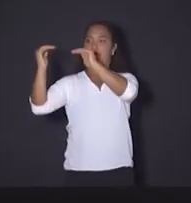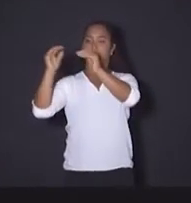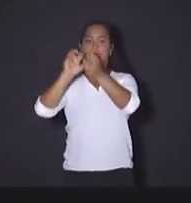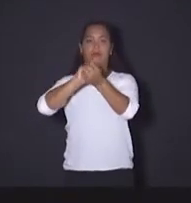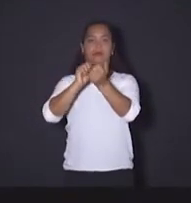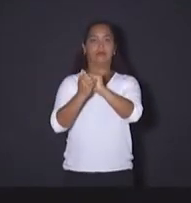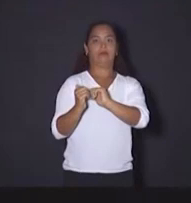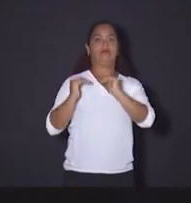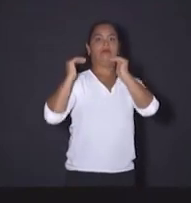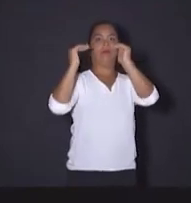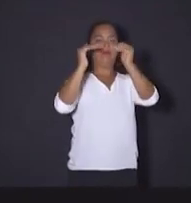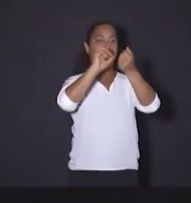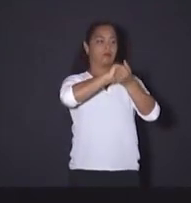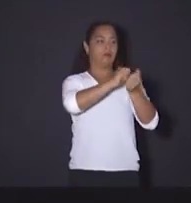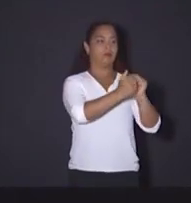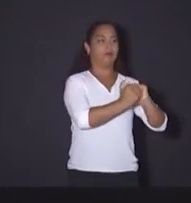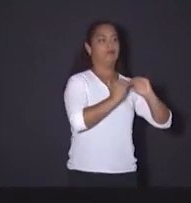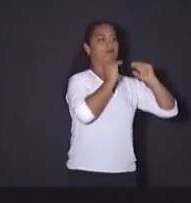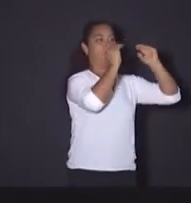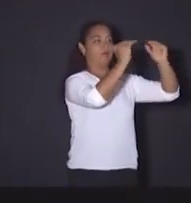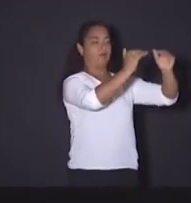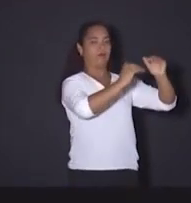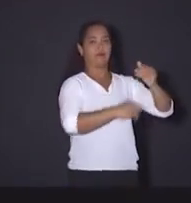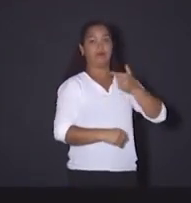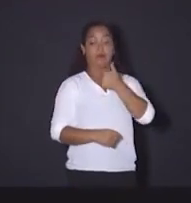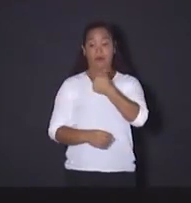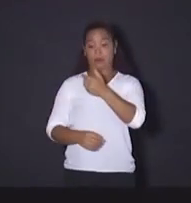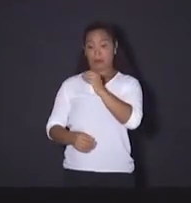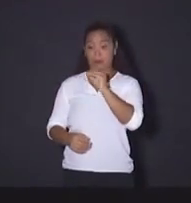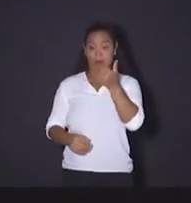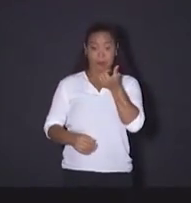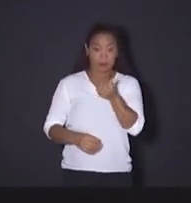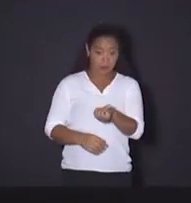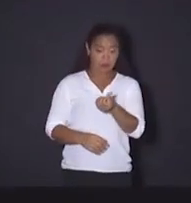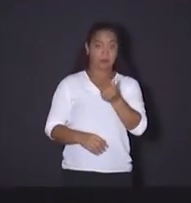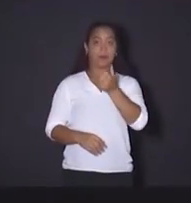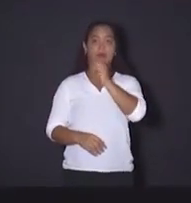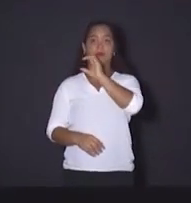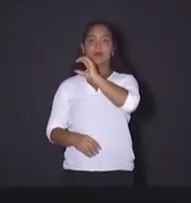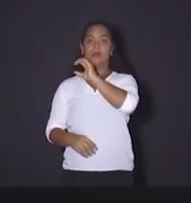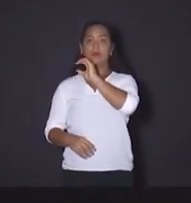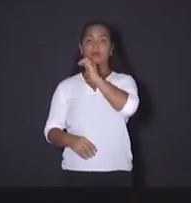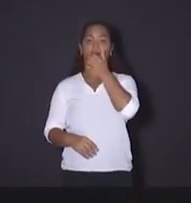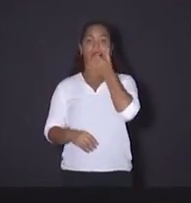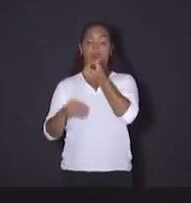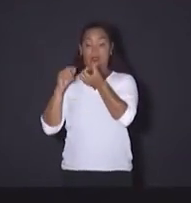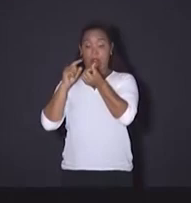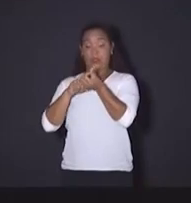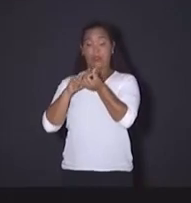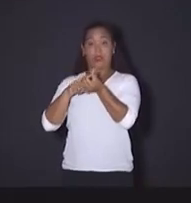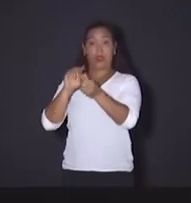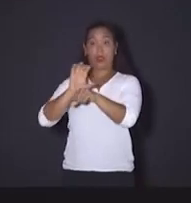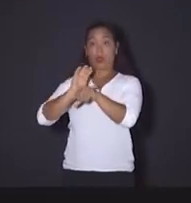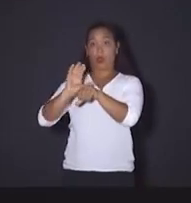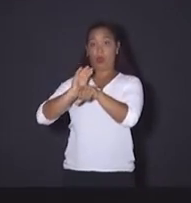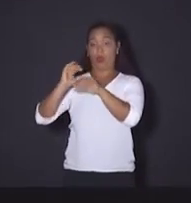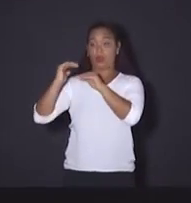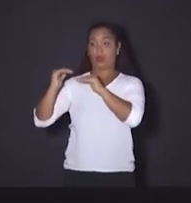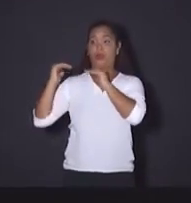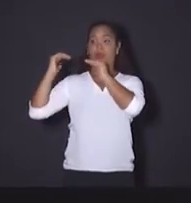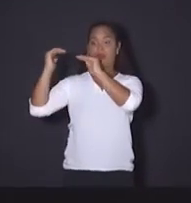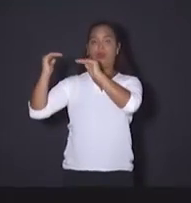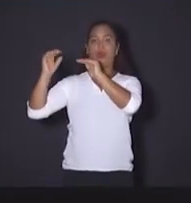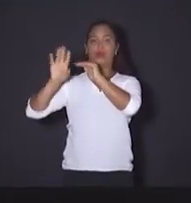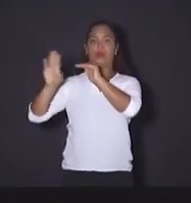Se passou de 2006 para 2014, em 2006 só tinham 6 cursos superiores de dança.